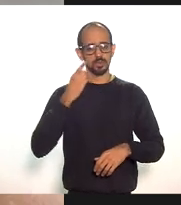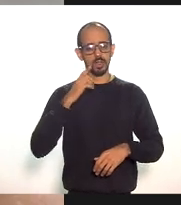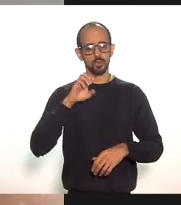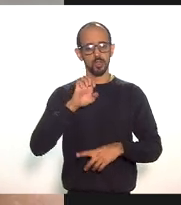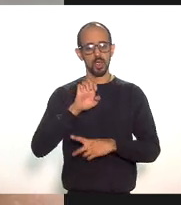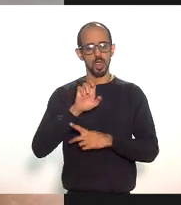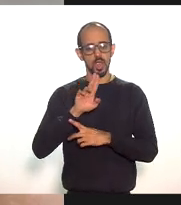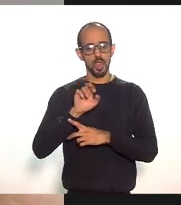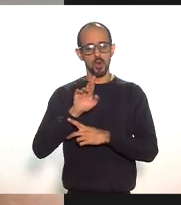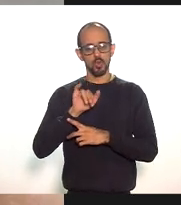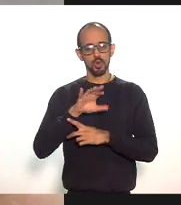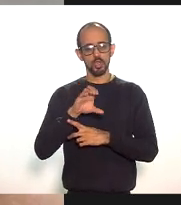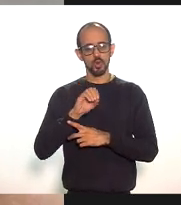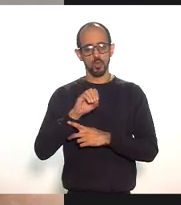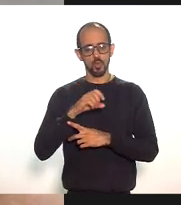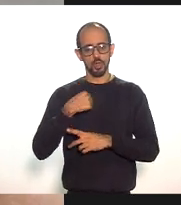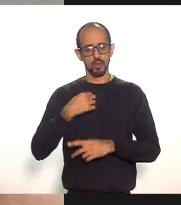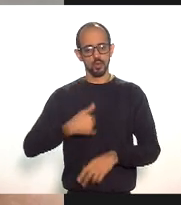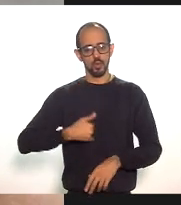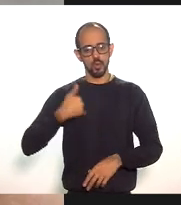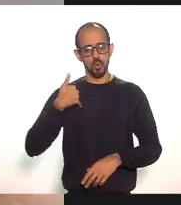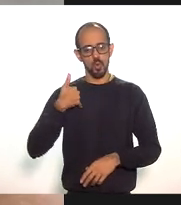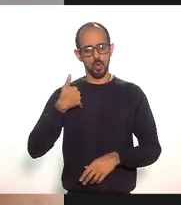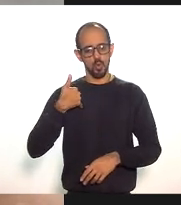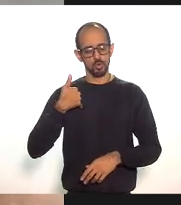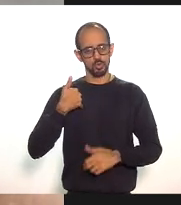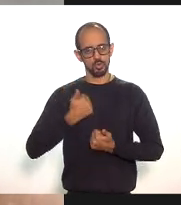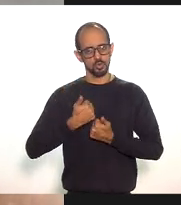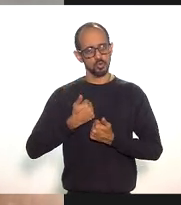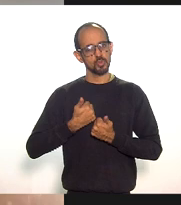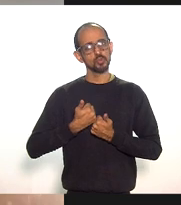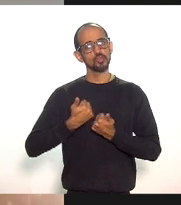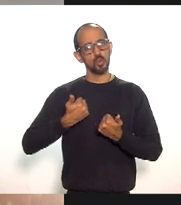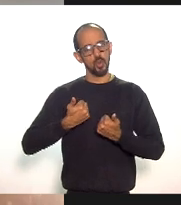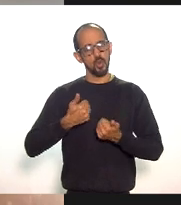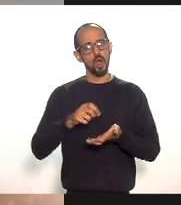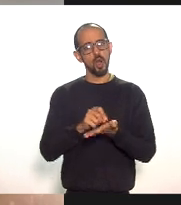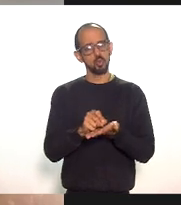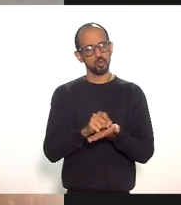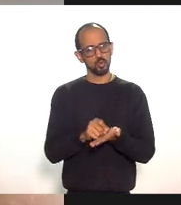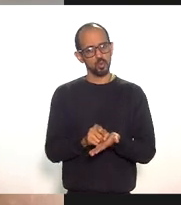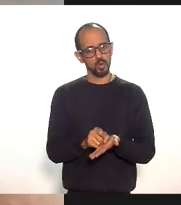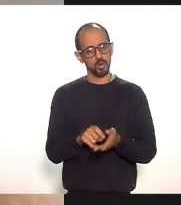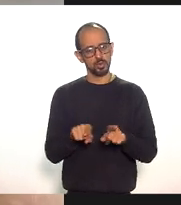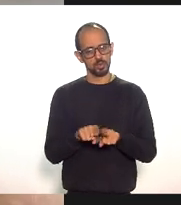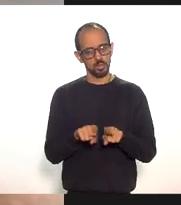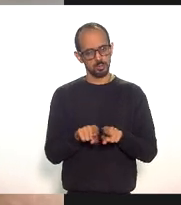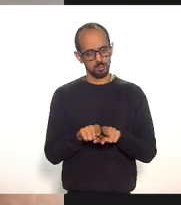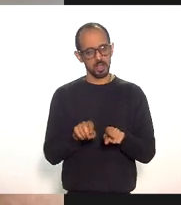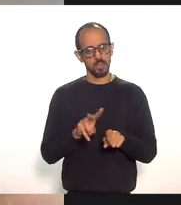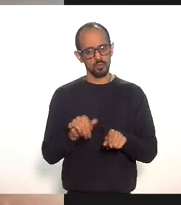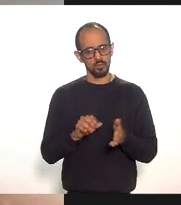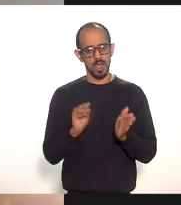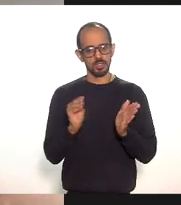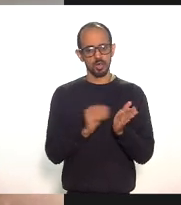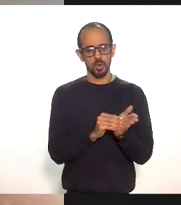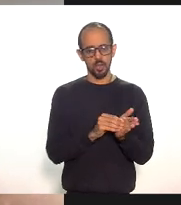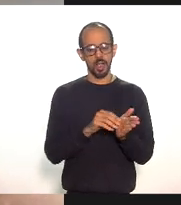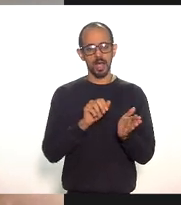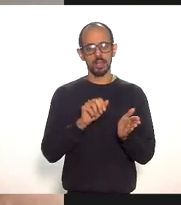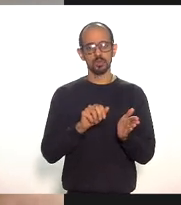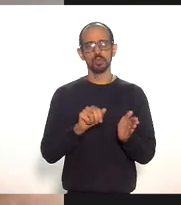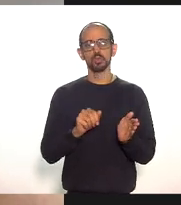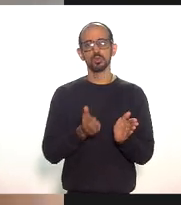Júnior e, com muito orgulho, sou autor, coautor dessa lei também, que vai entrar para os anais da história do Rio de Janeiro e que